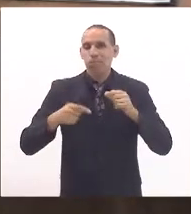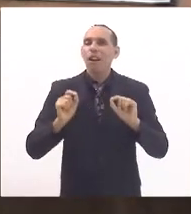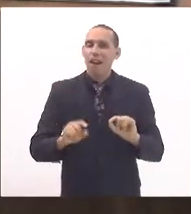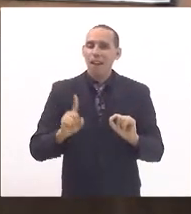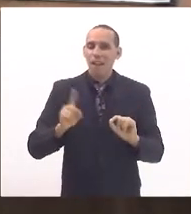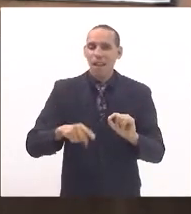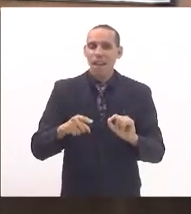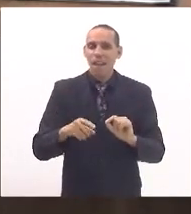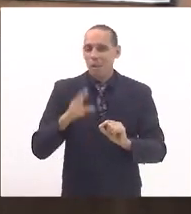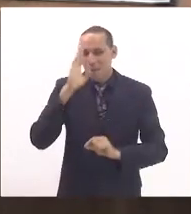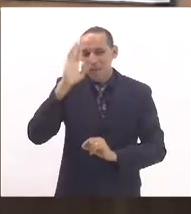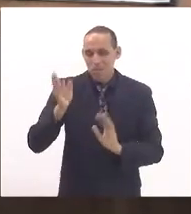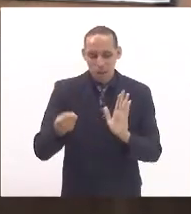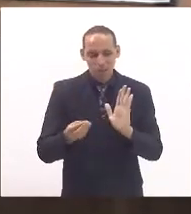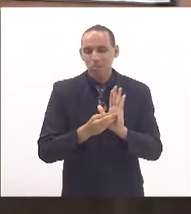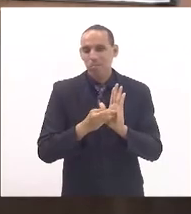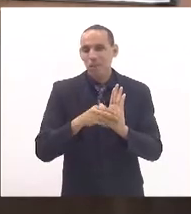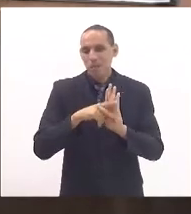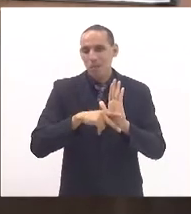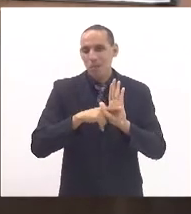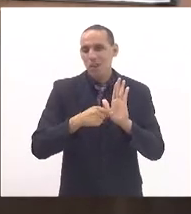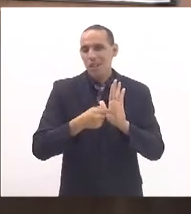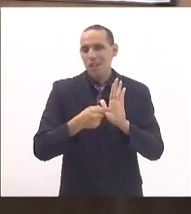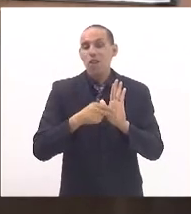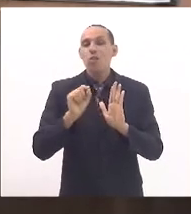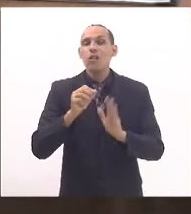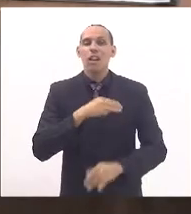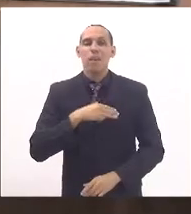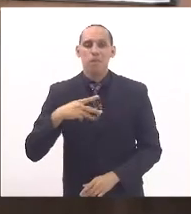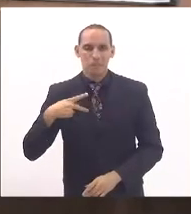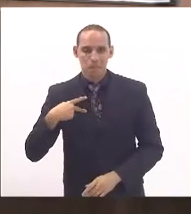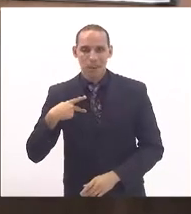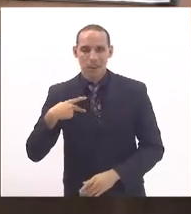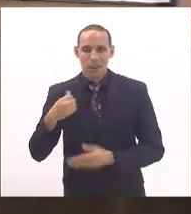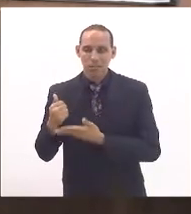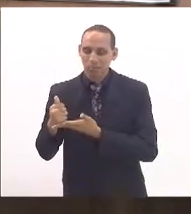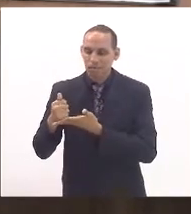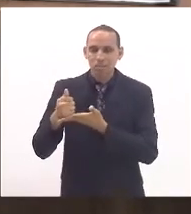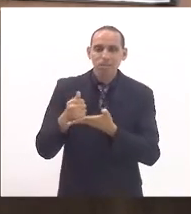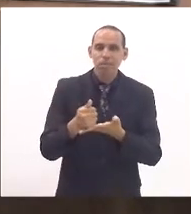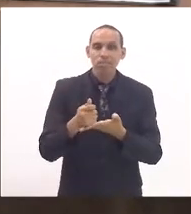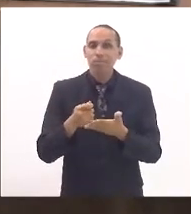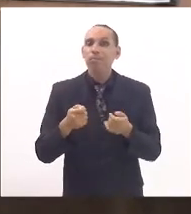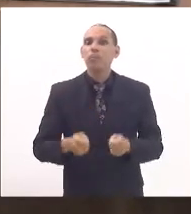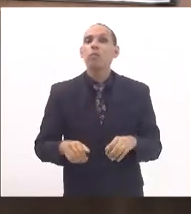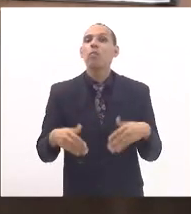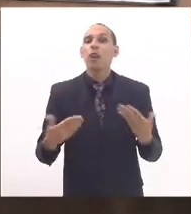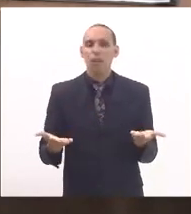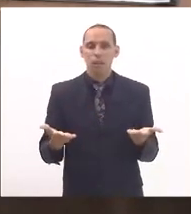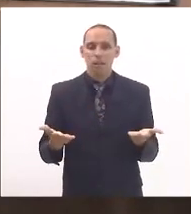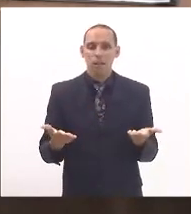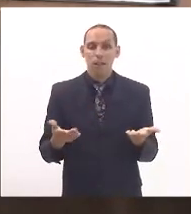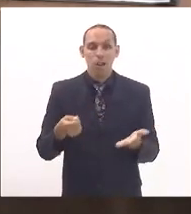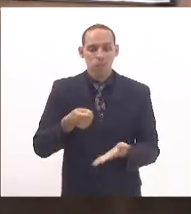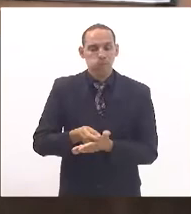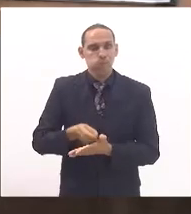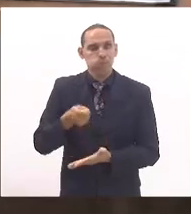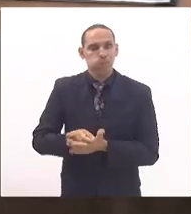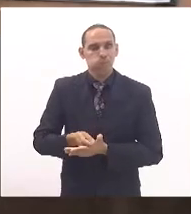seu projeto, é que o Ministério Público trouxe a posição que seria